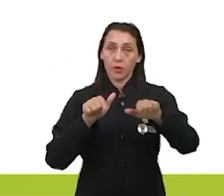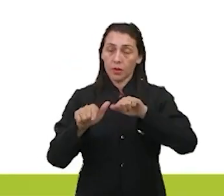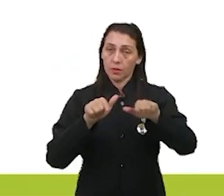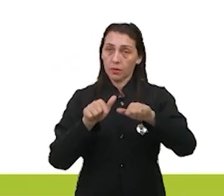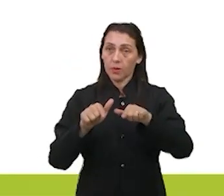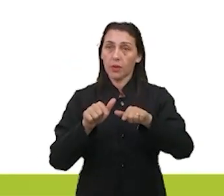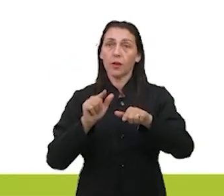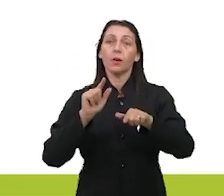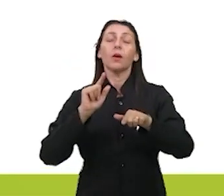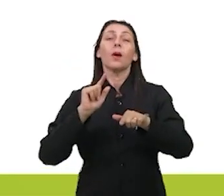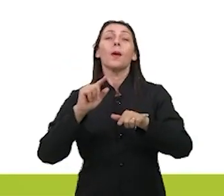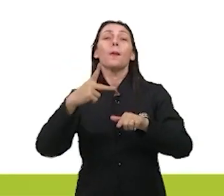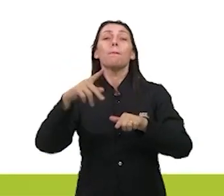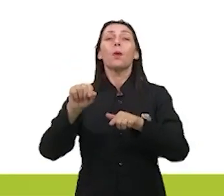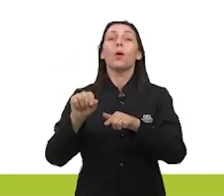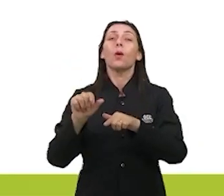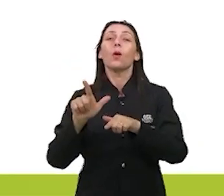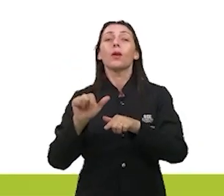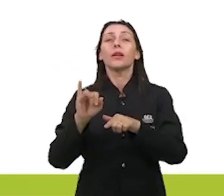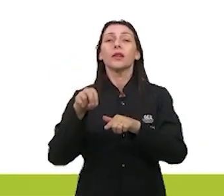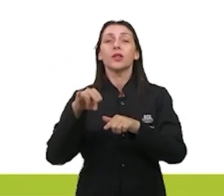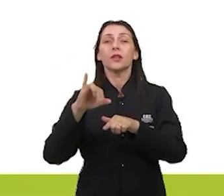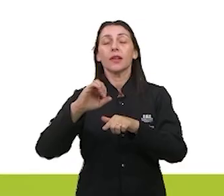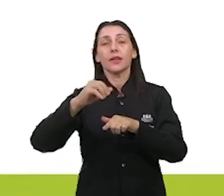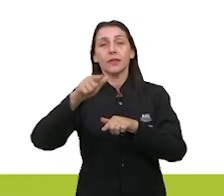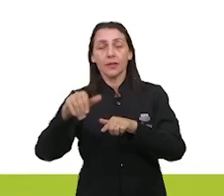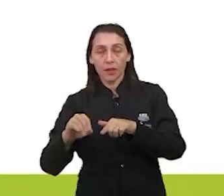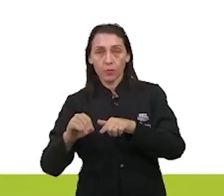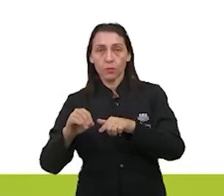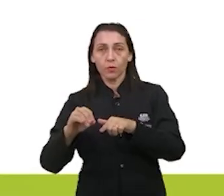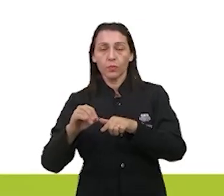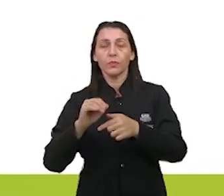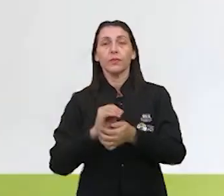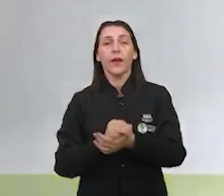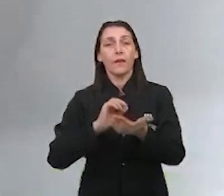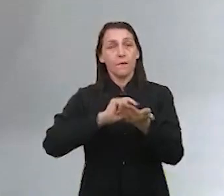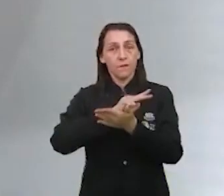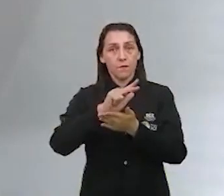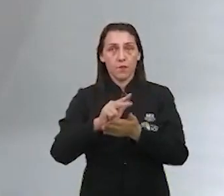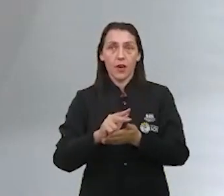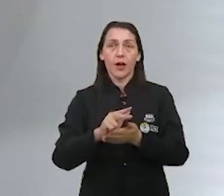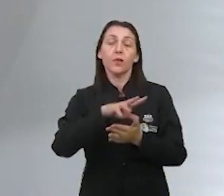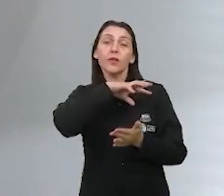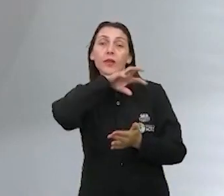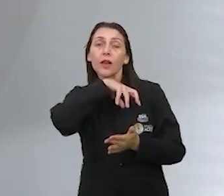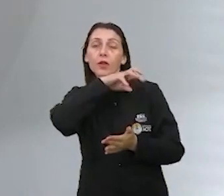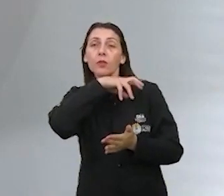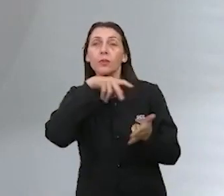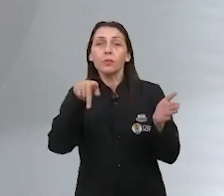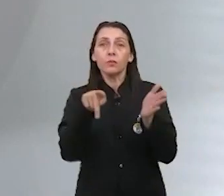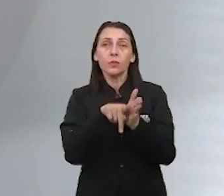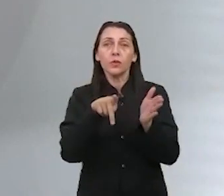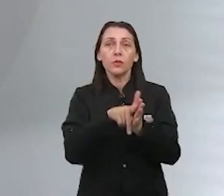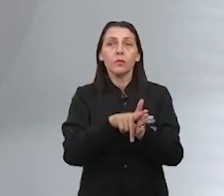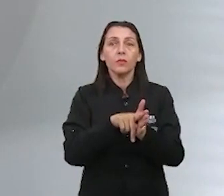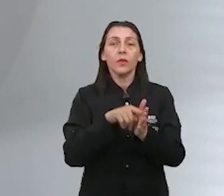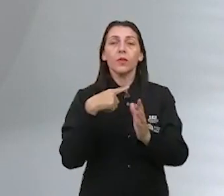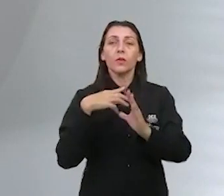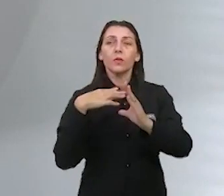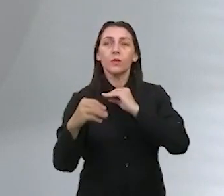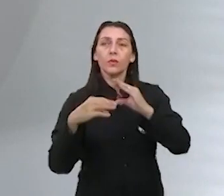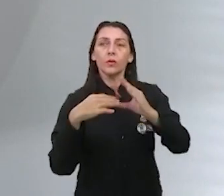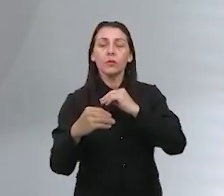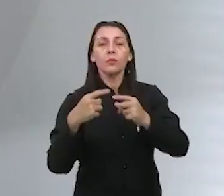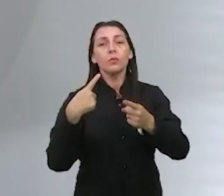como a polinização e a ciclagem de nutrientes. Várias espécies nativas vão deixar de existir